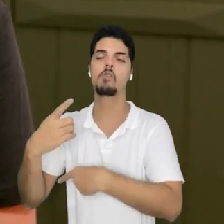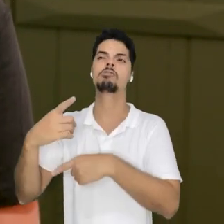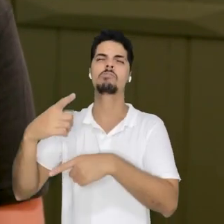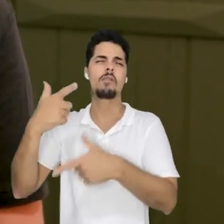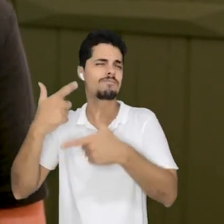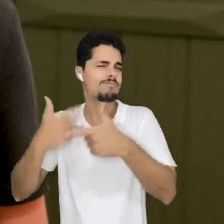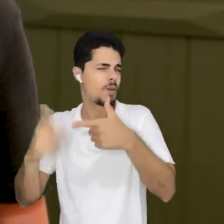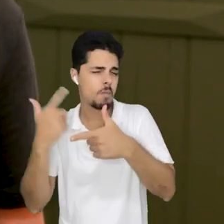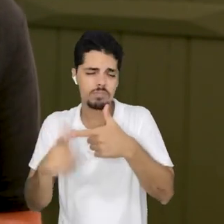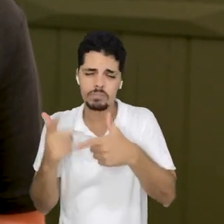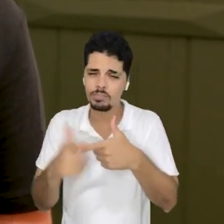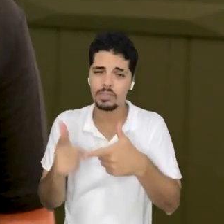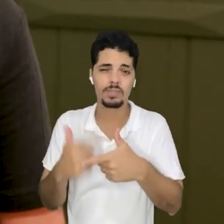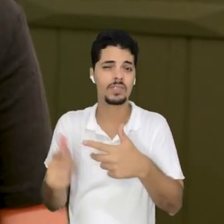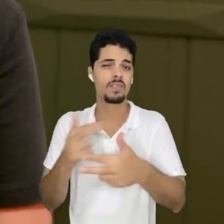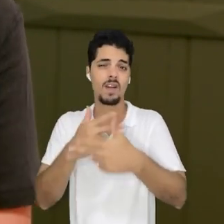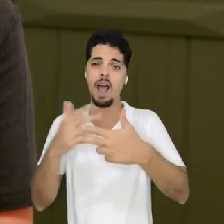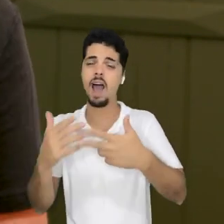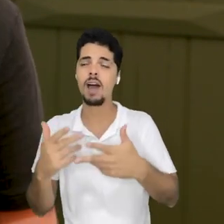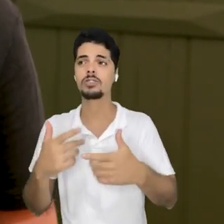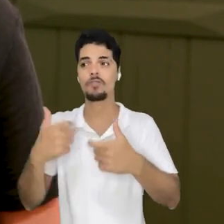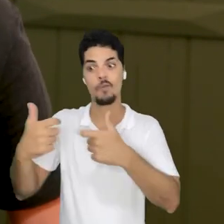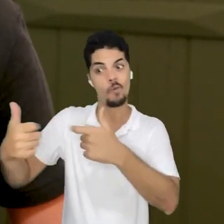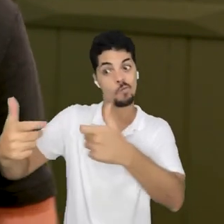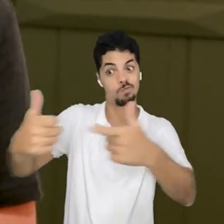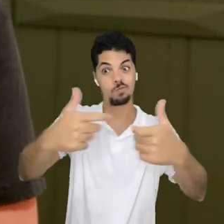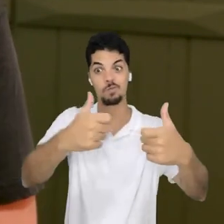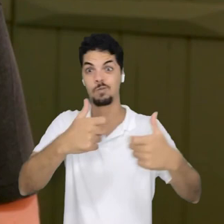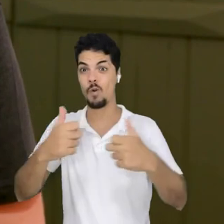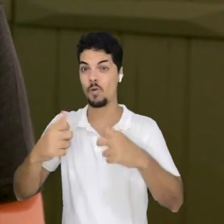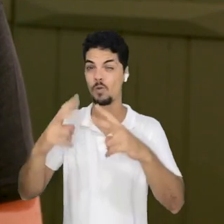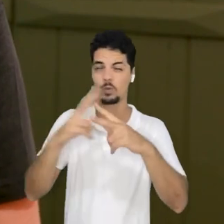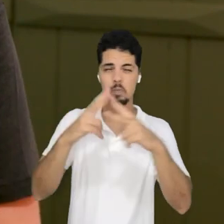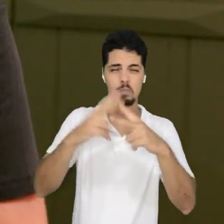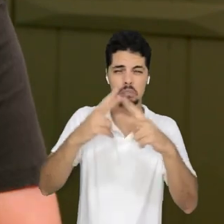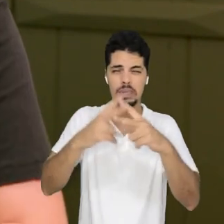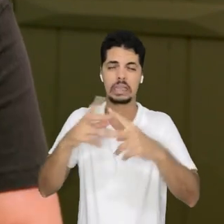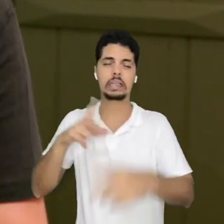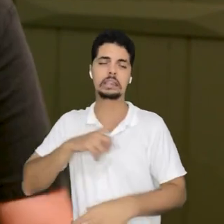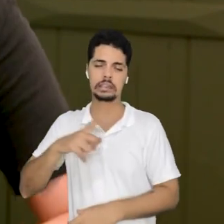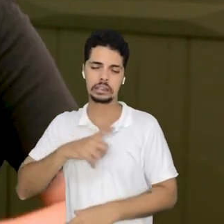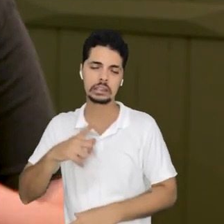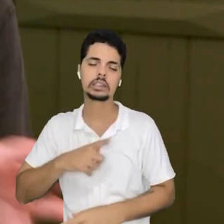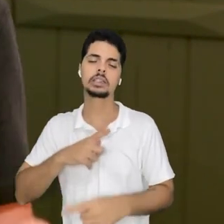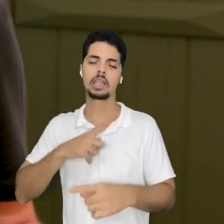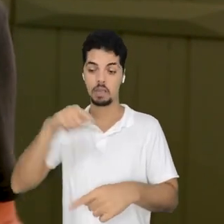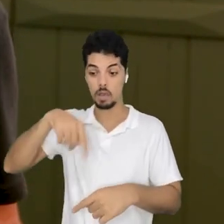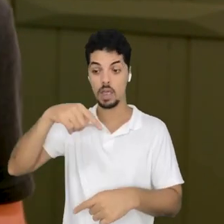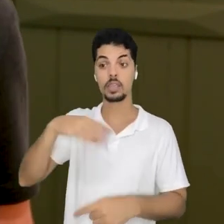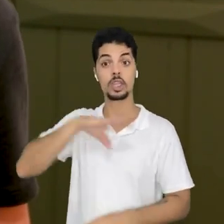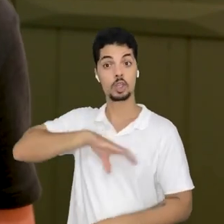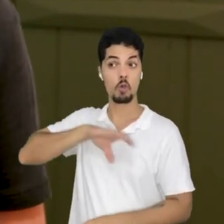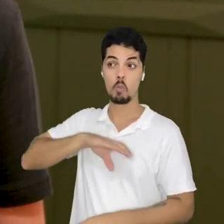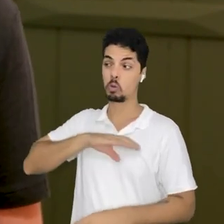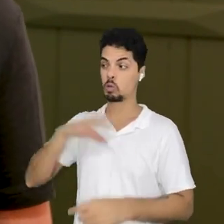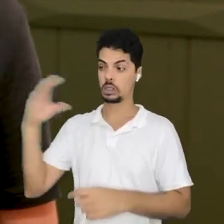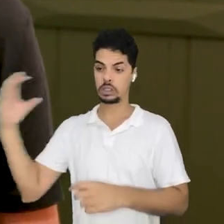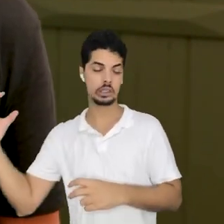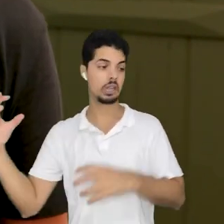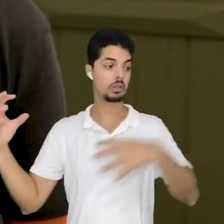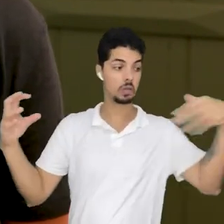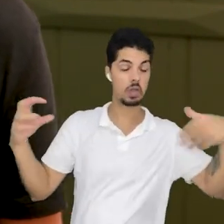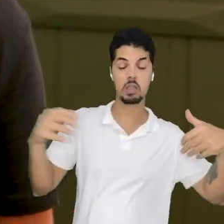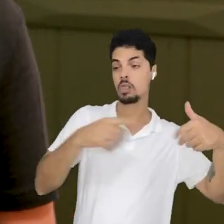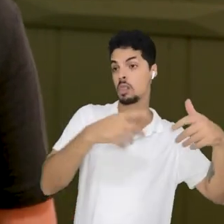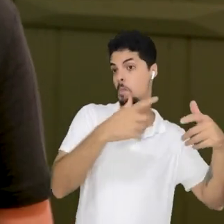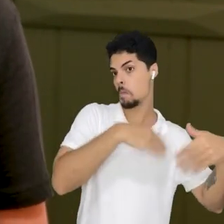elite portuguesa. Inclusive, vão ter várias tensões e os militares vão até se reunir para tentar tomar o poder. É aí que